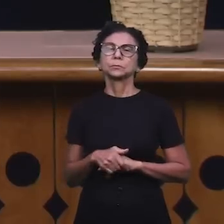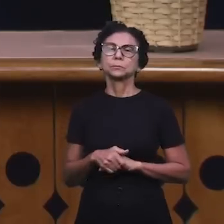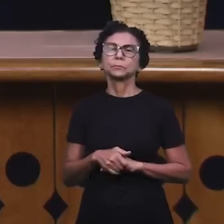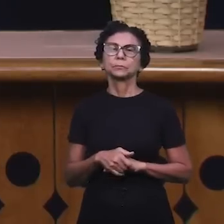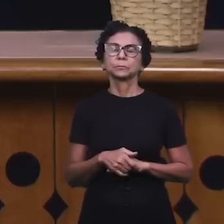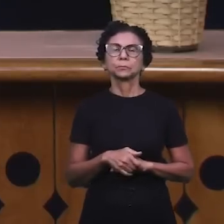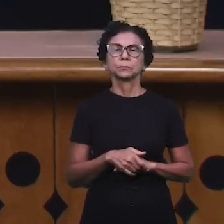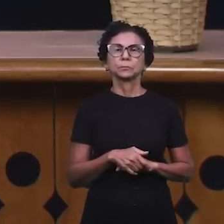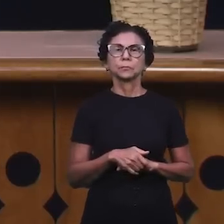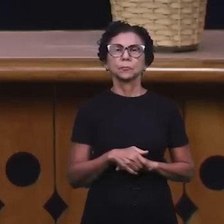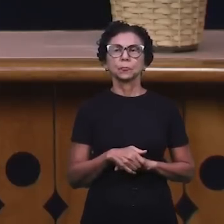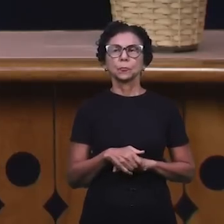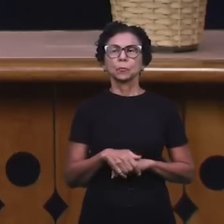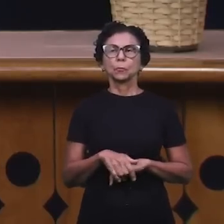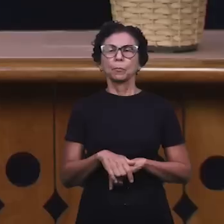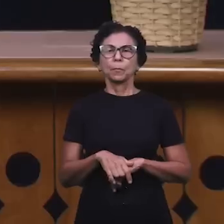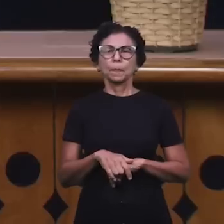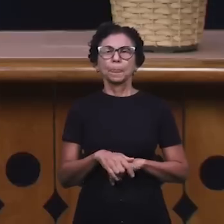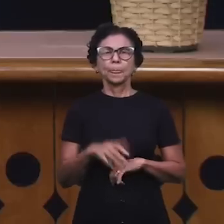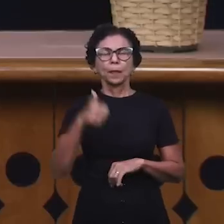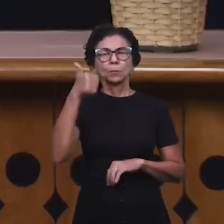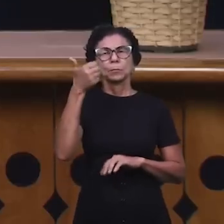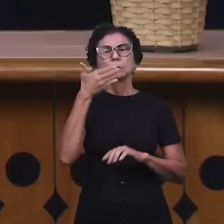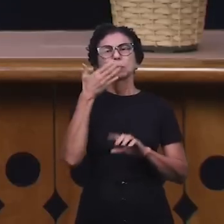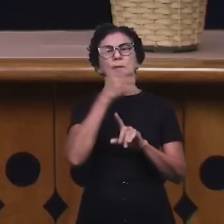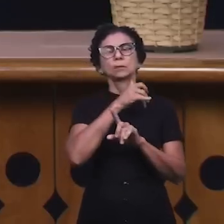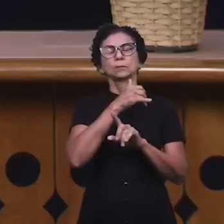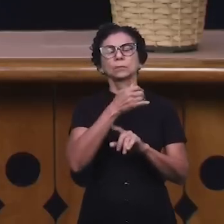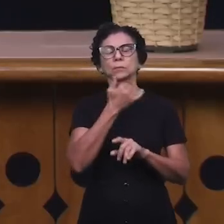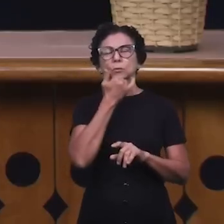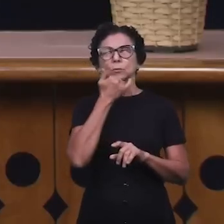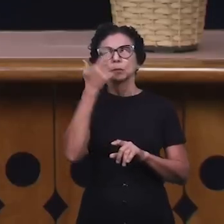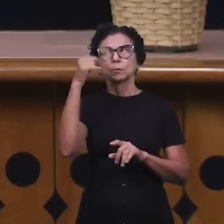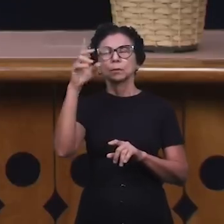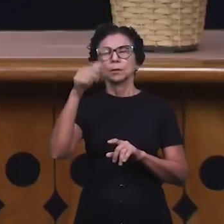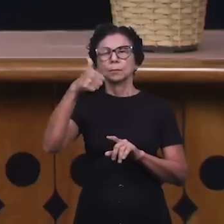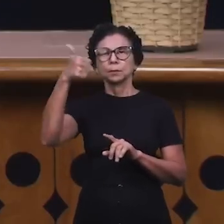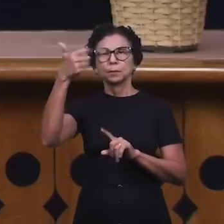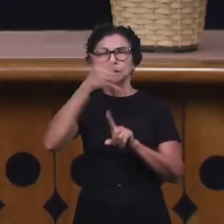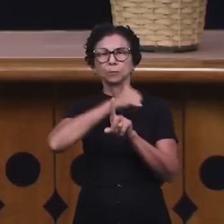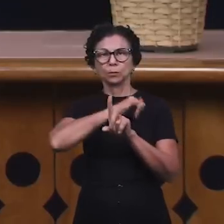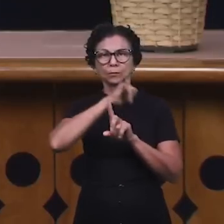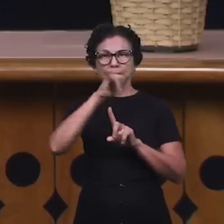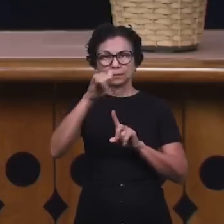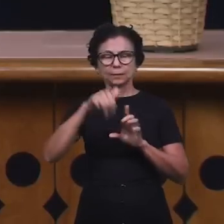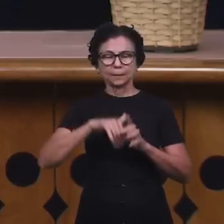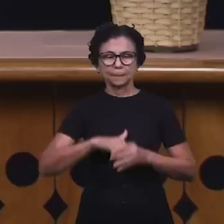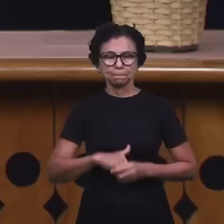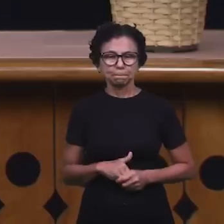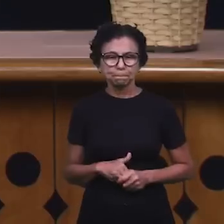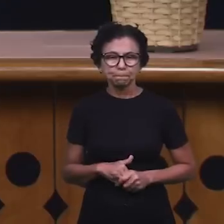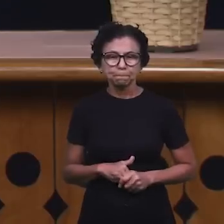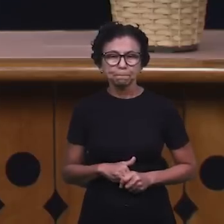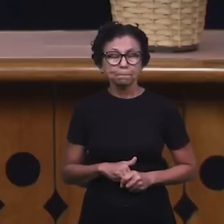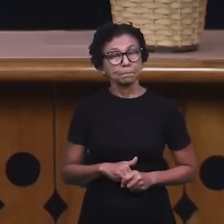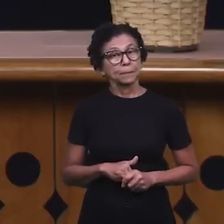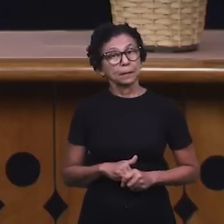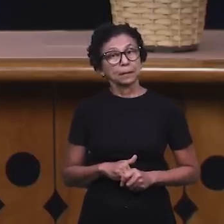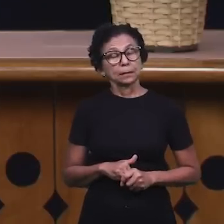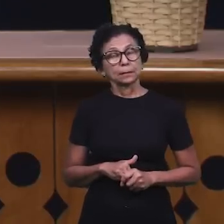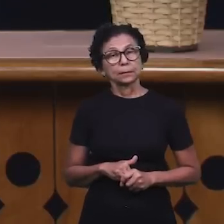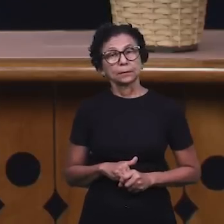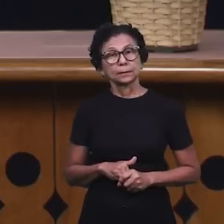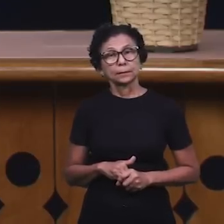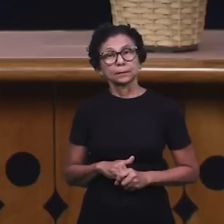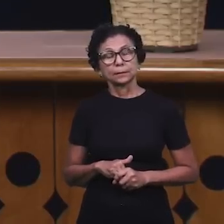Essa foi uma primeira profecia de que Israel seria rejeitado. No dia seguinte, isso foi no